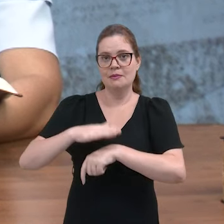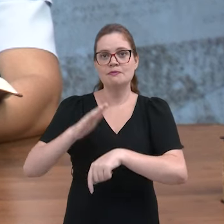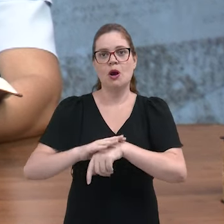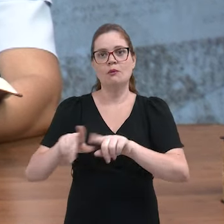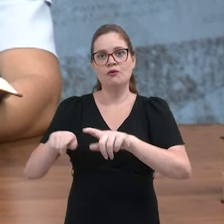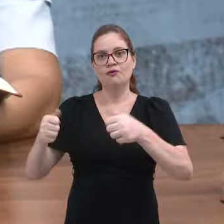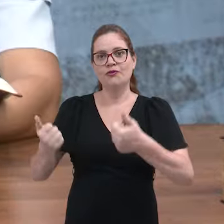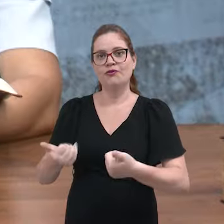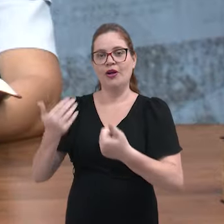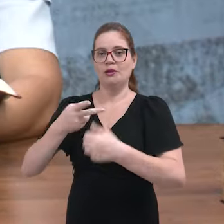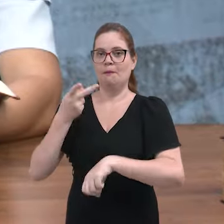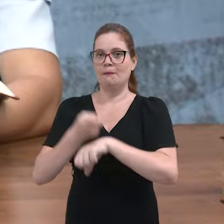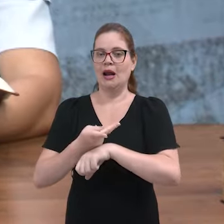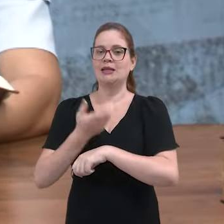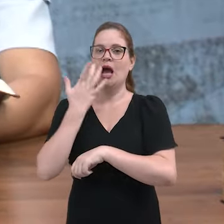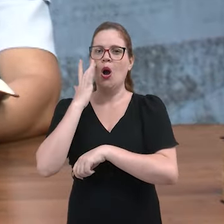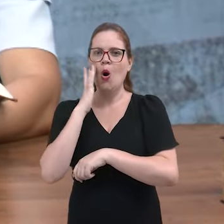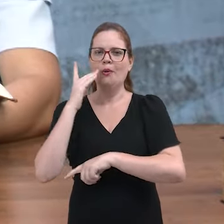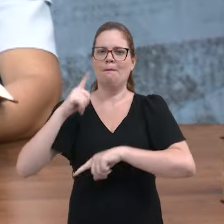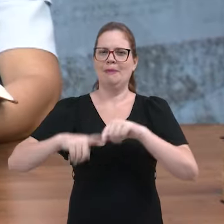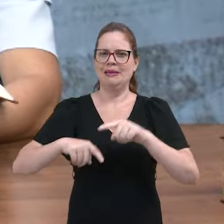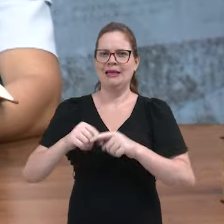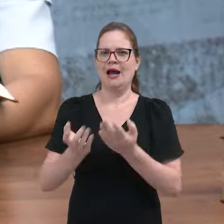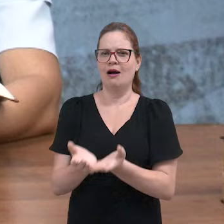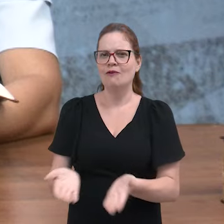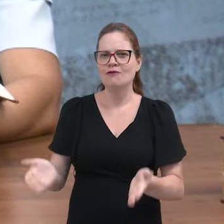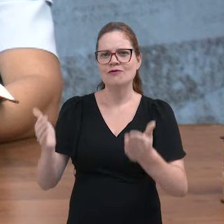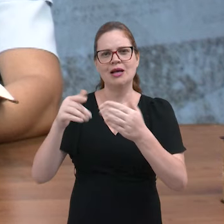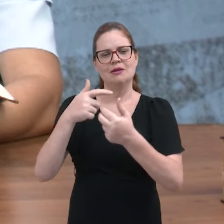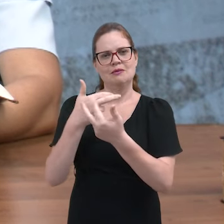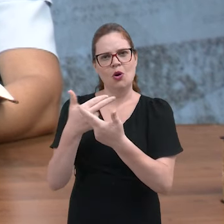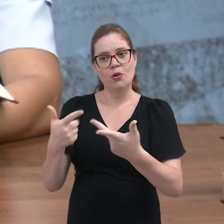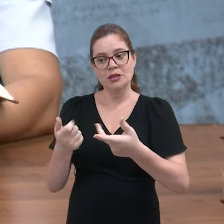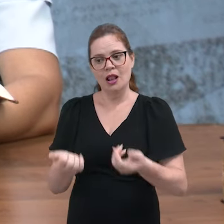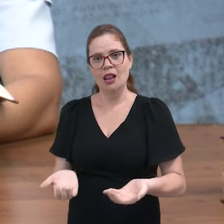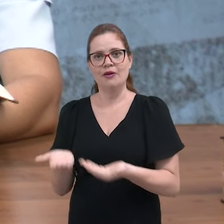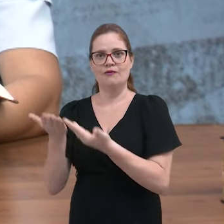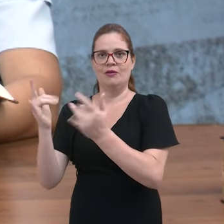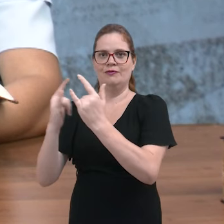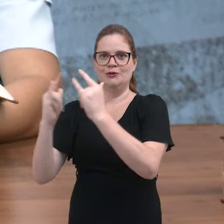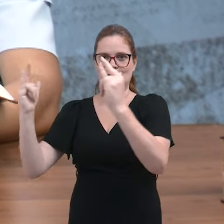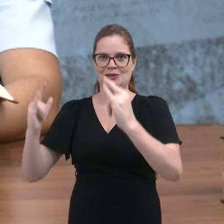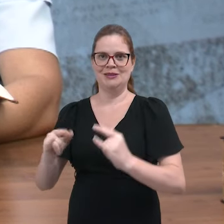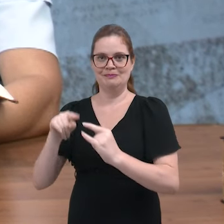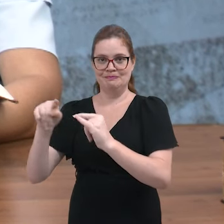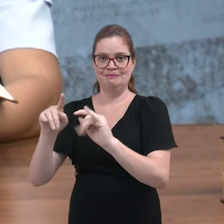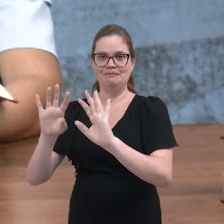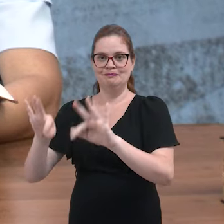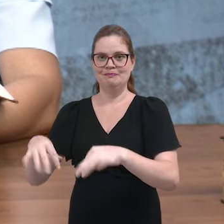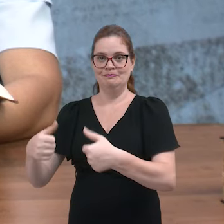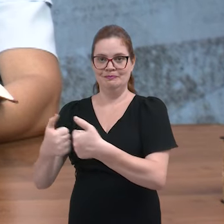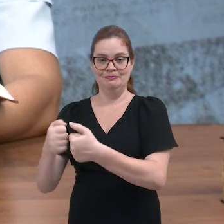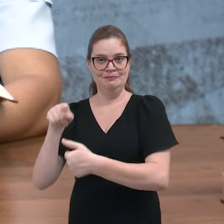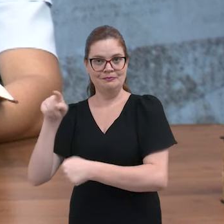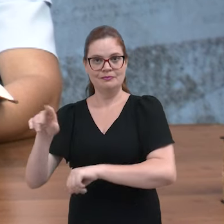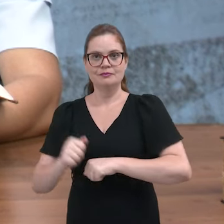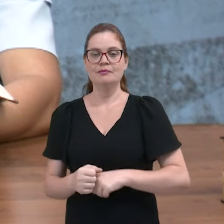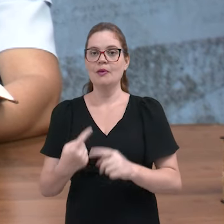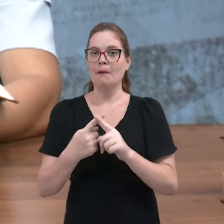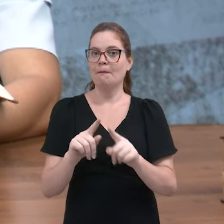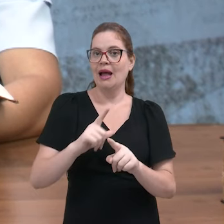consagrara, prata e ouro e vasos. E houve guerra entre Asa e Baasa, rei de